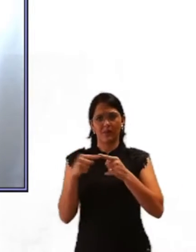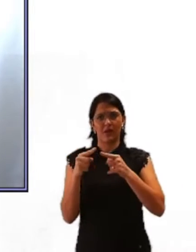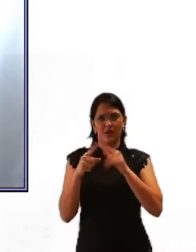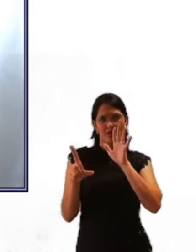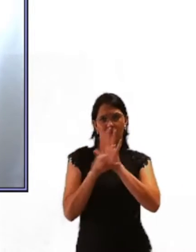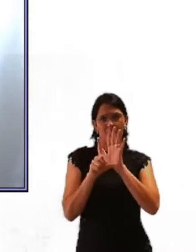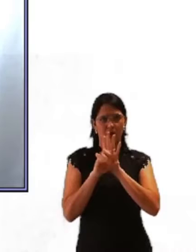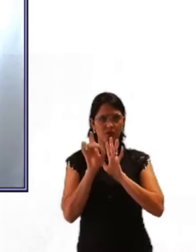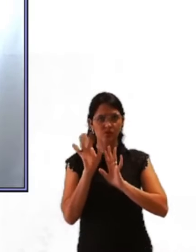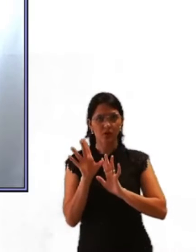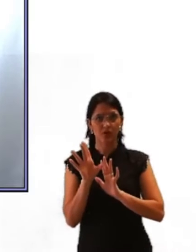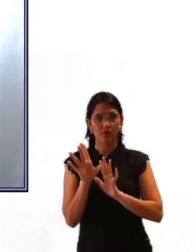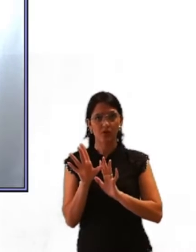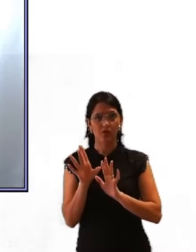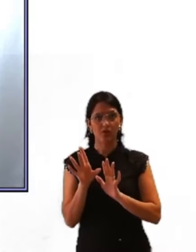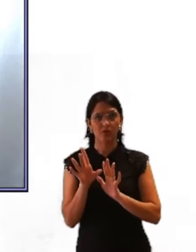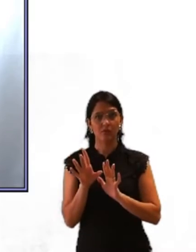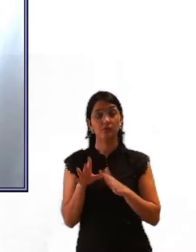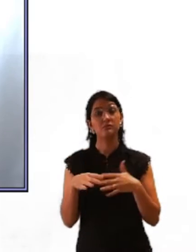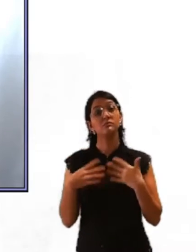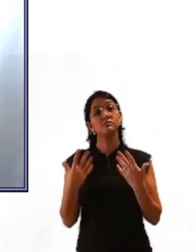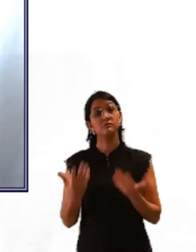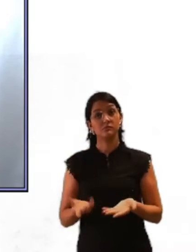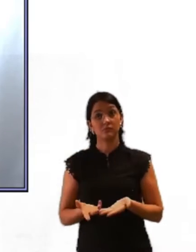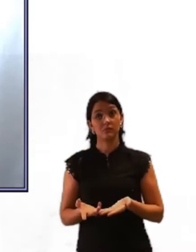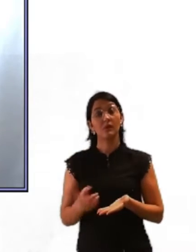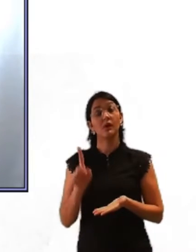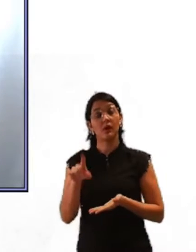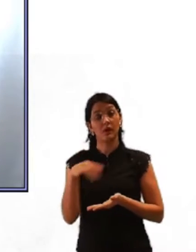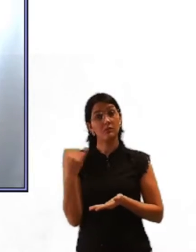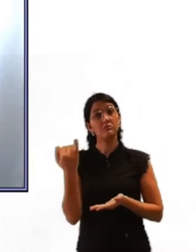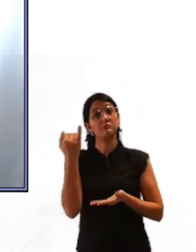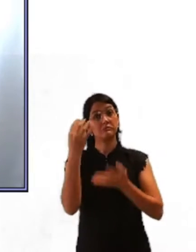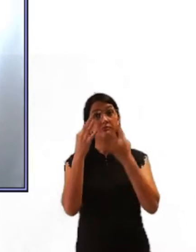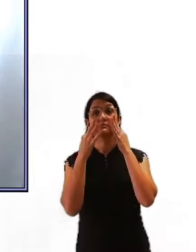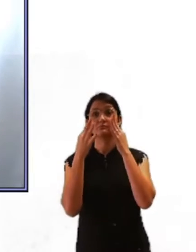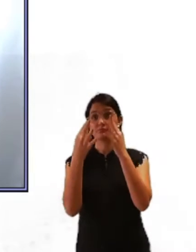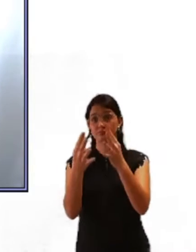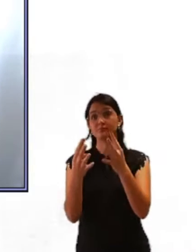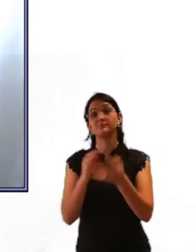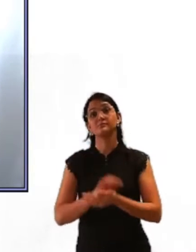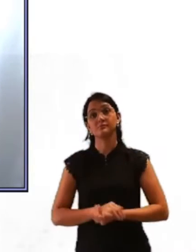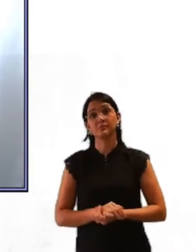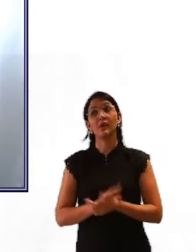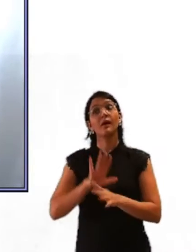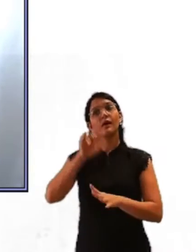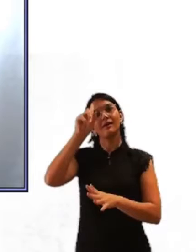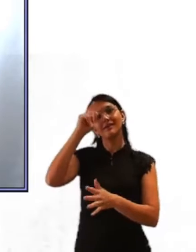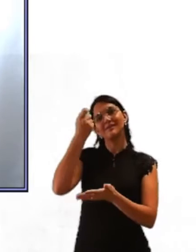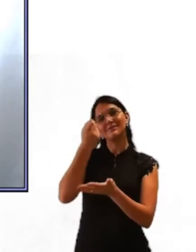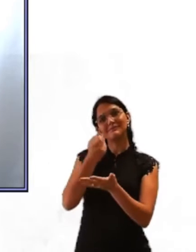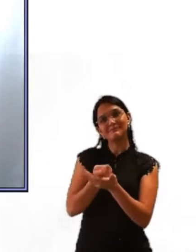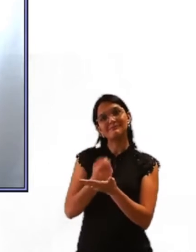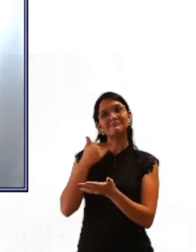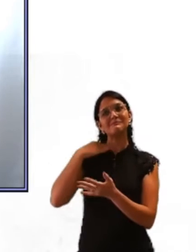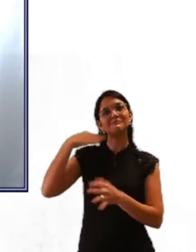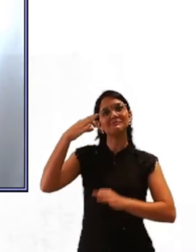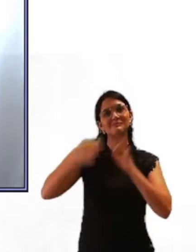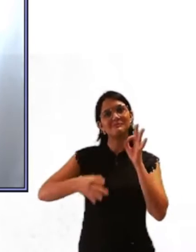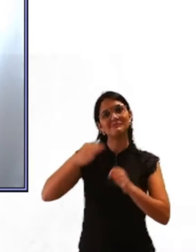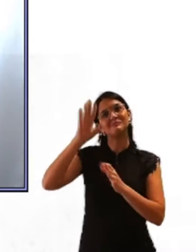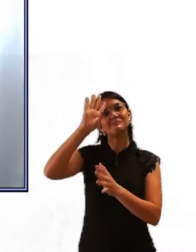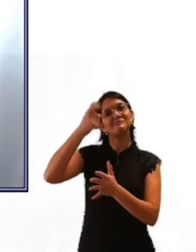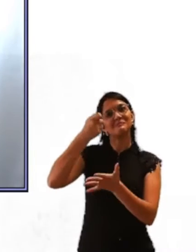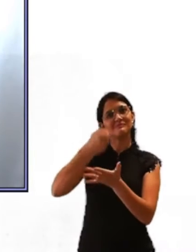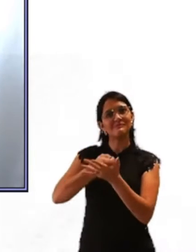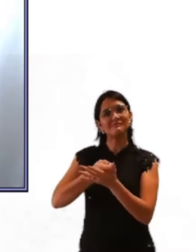na lei? Um aspecto muito interessante acerca dessa tomada de decisão, não sei se vocês tiveram